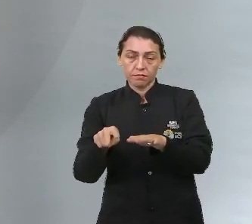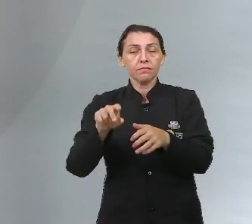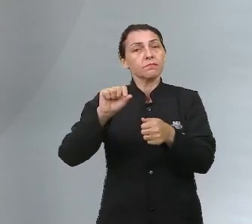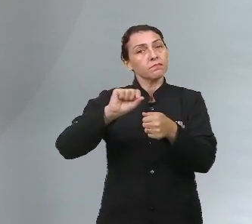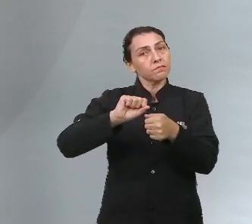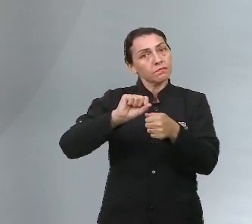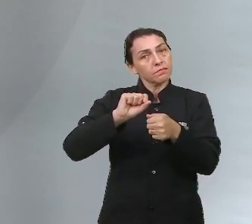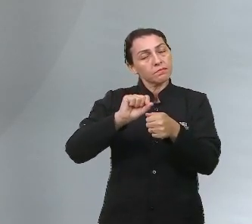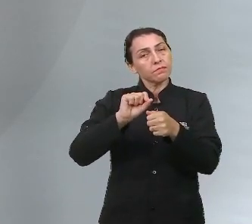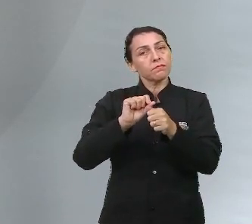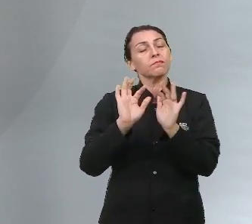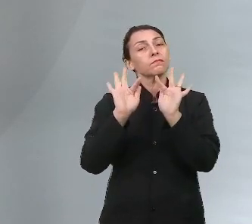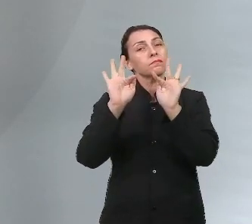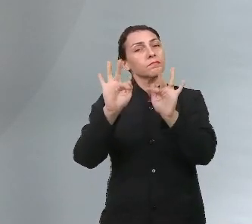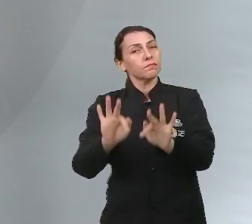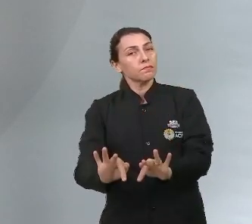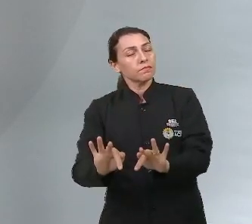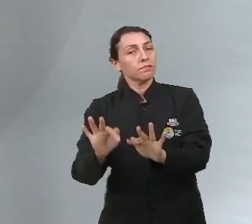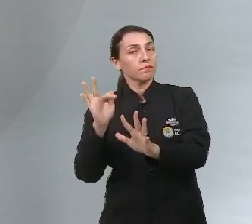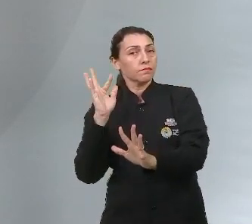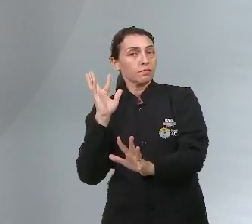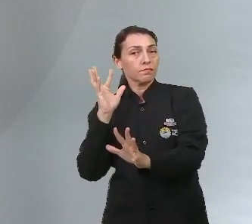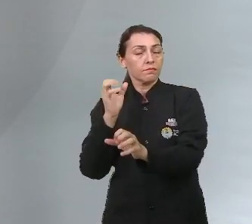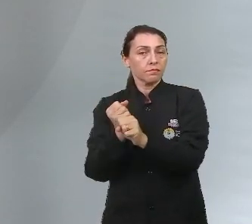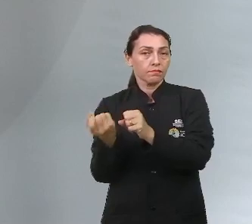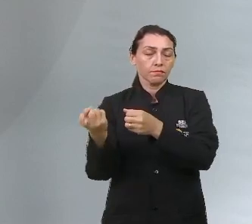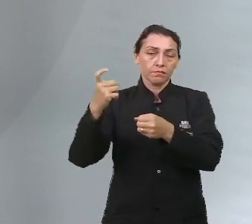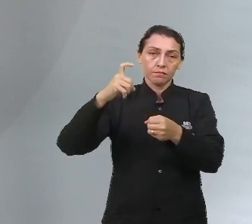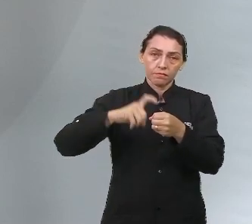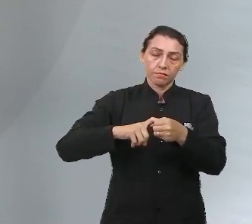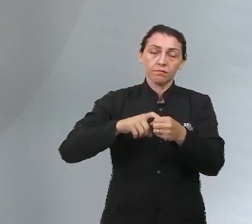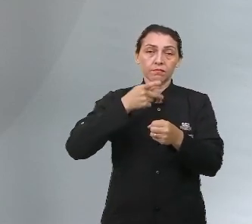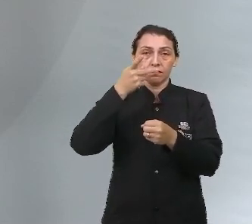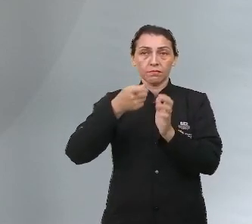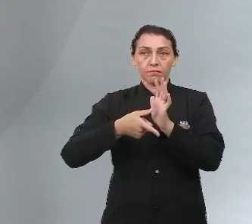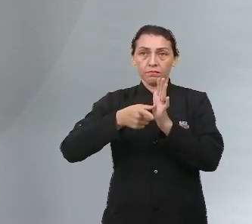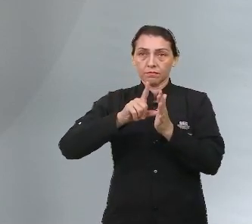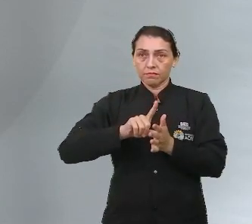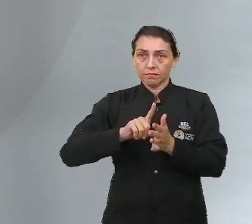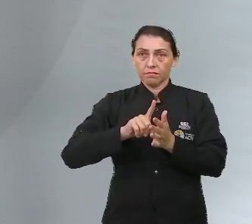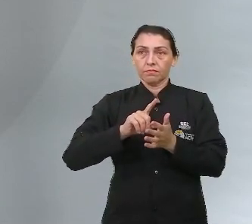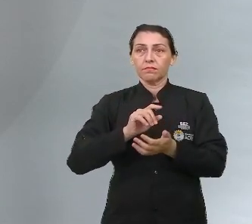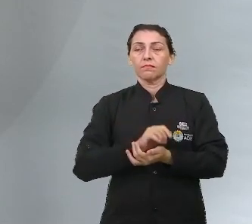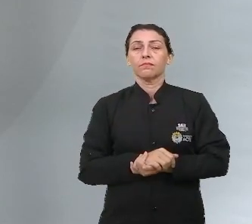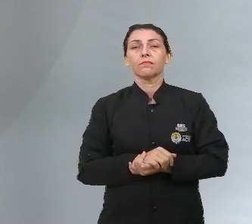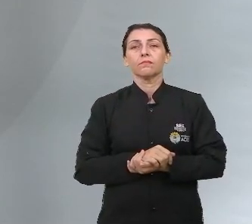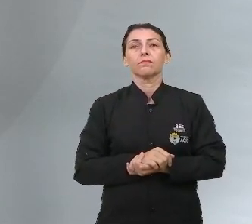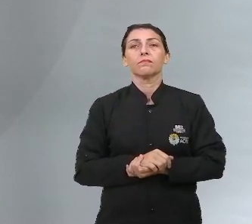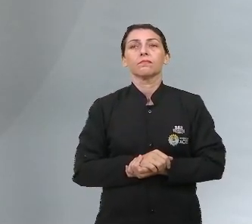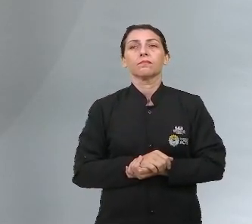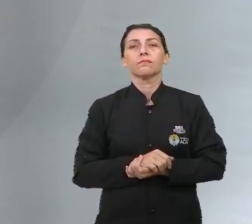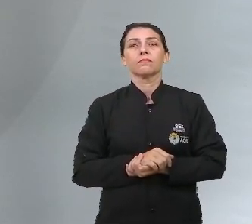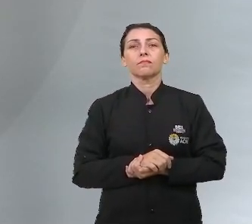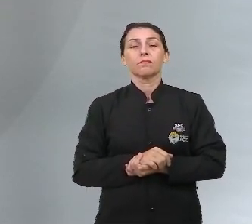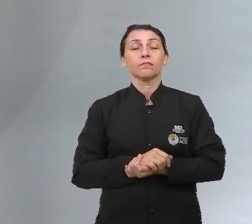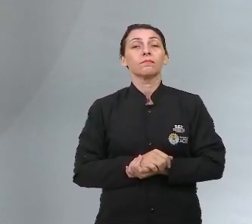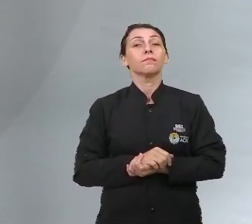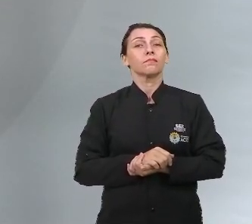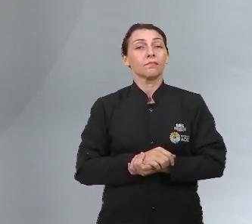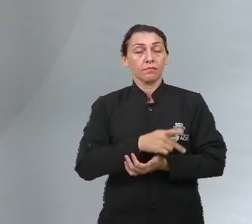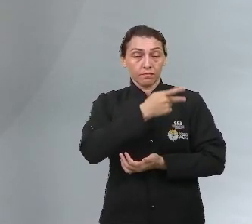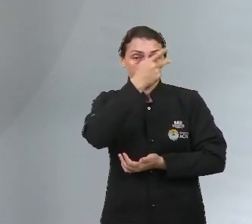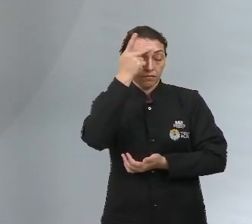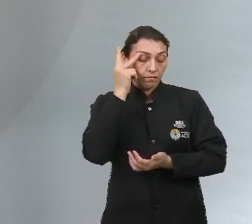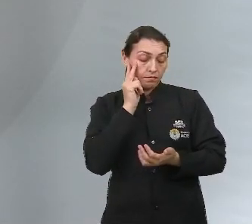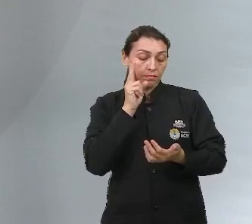faça aí um fechamento, retomando um repertório que você disse anteriormente, com certeza vai aí atrair os olhos